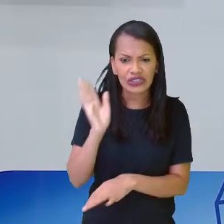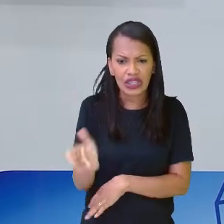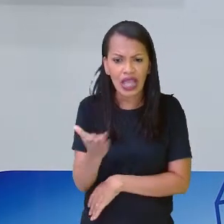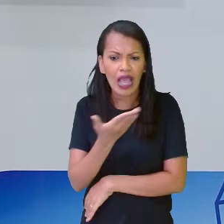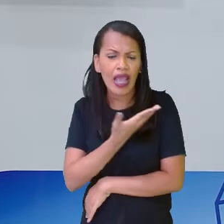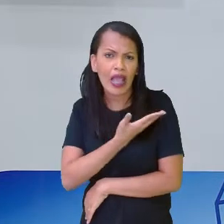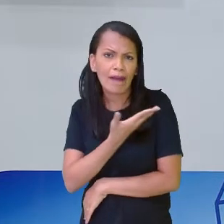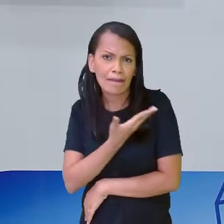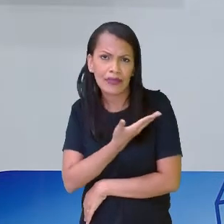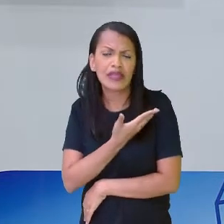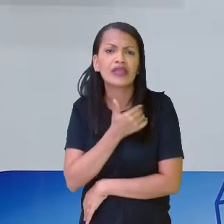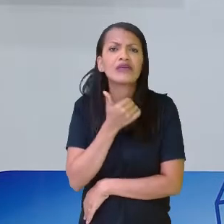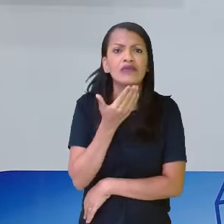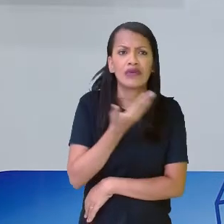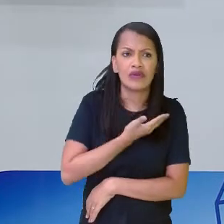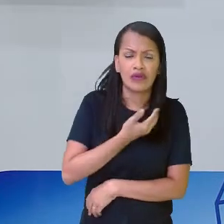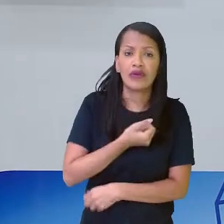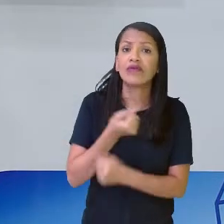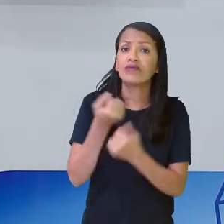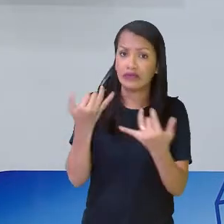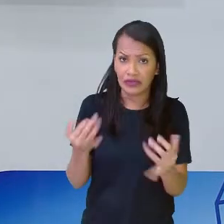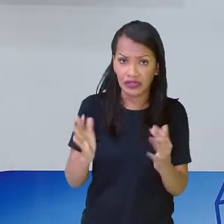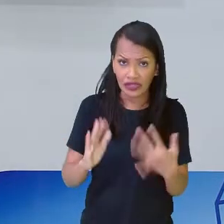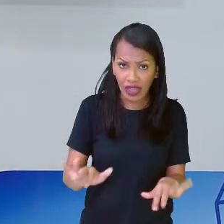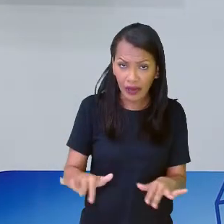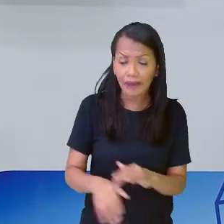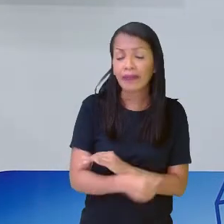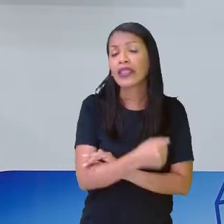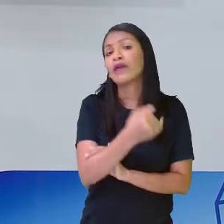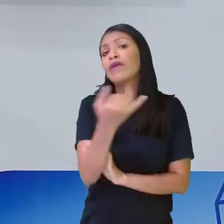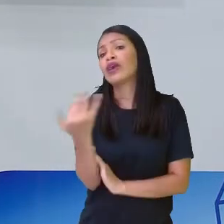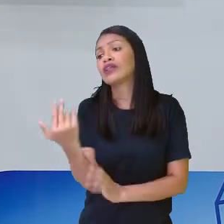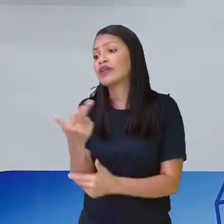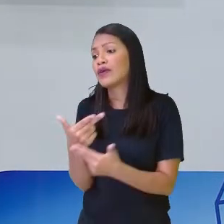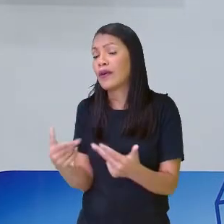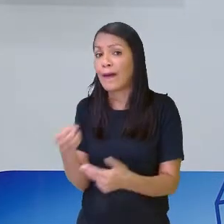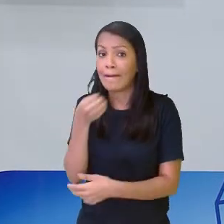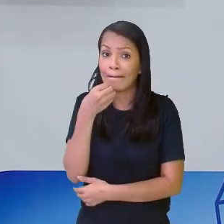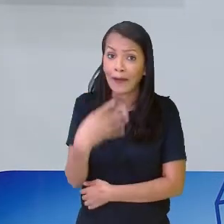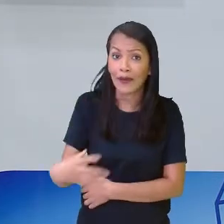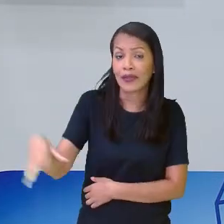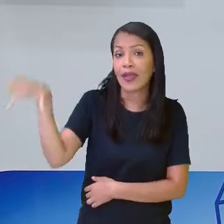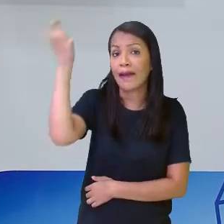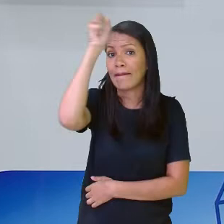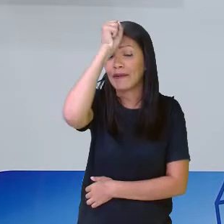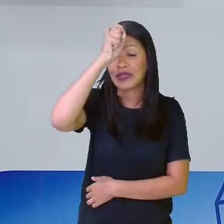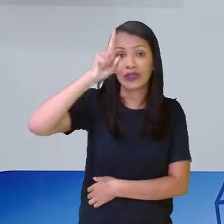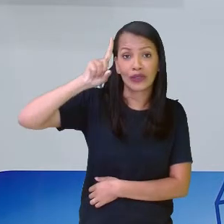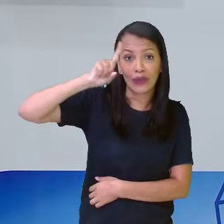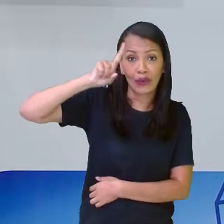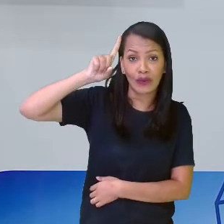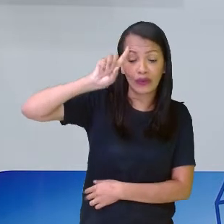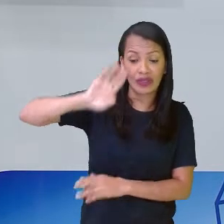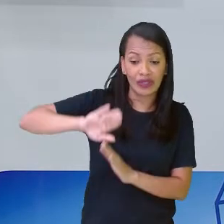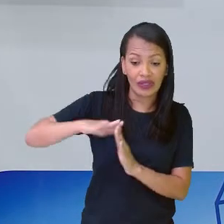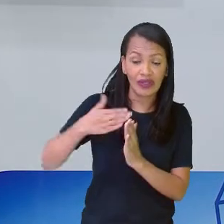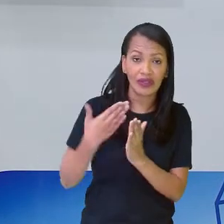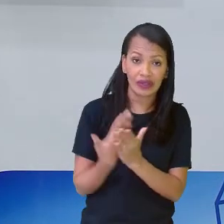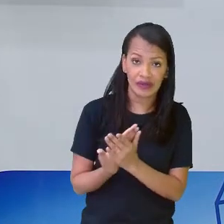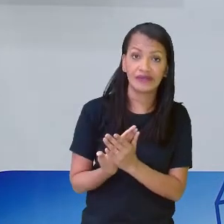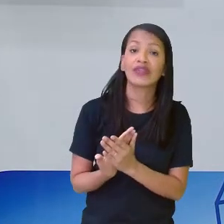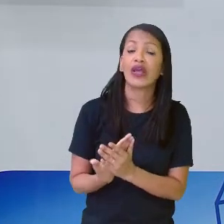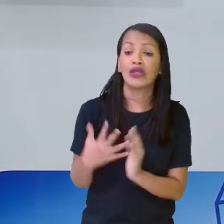amiga falar alguma dessas frases? Quantas coisas boas que a gente não aprende todos os dias na escola, né? Todos os dias estamos